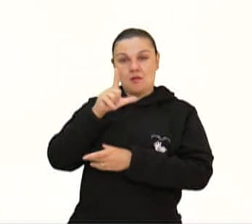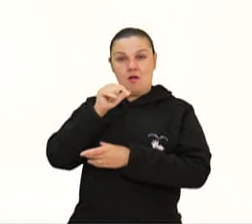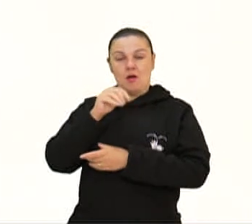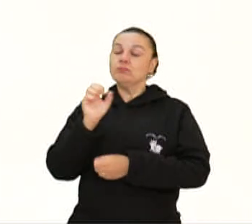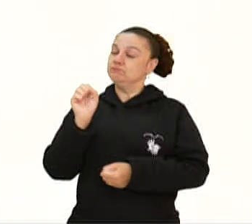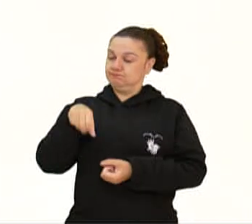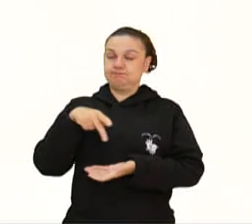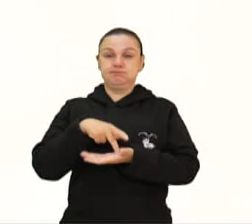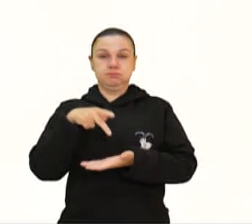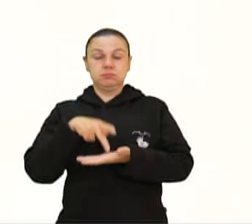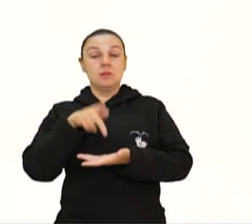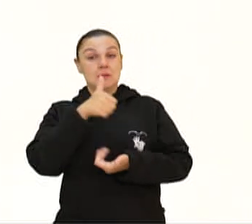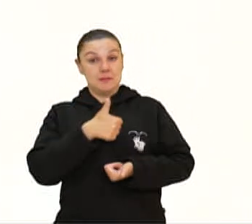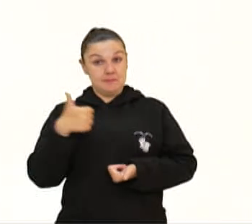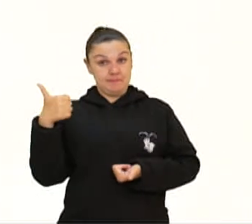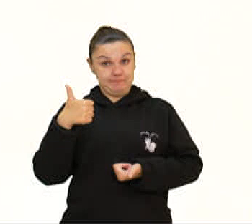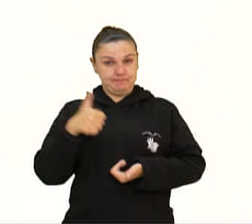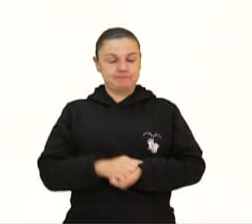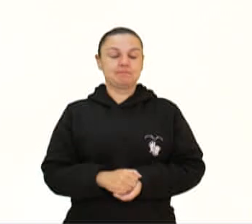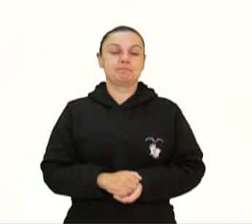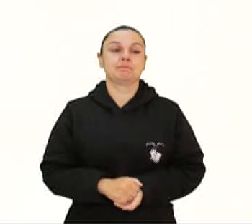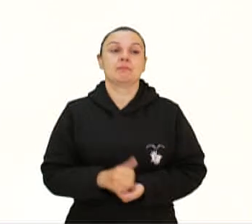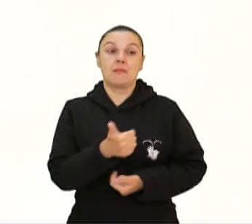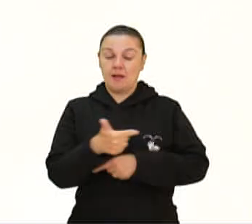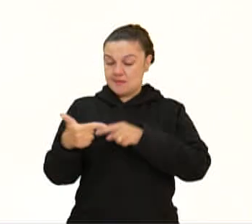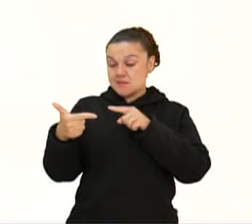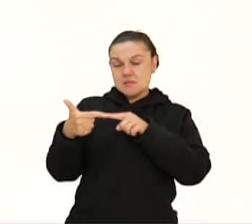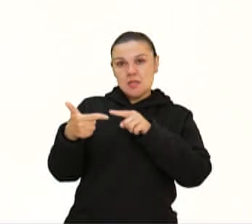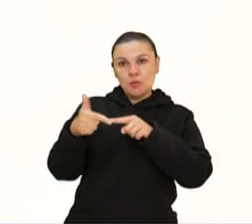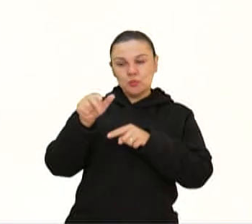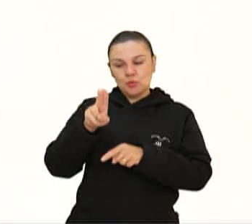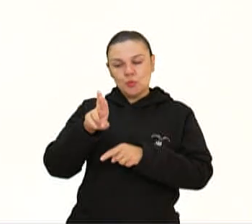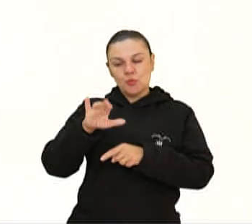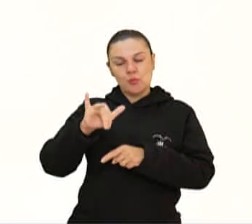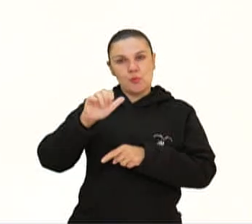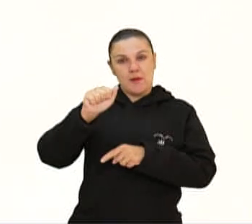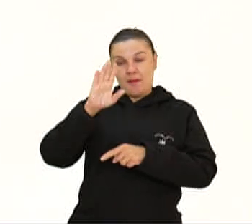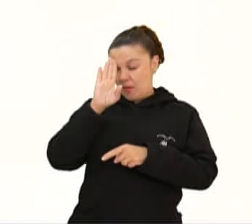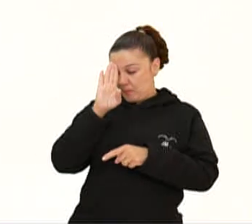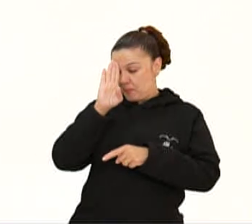tóxica e solúvel. Então, a 1 está correta. 2. A ureia é o